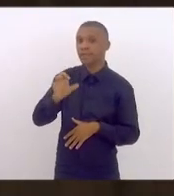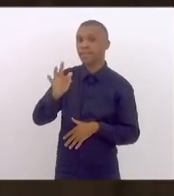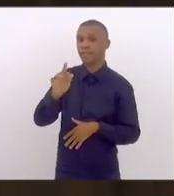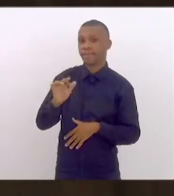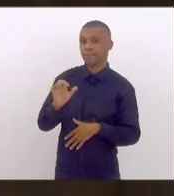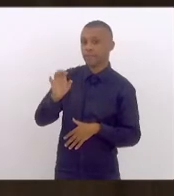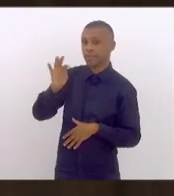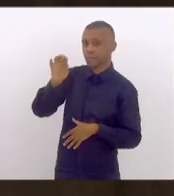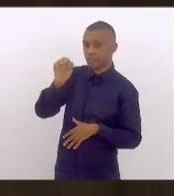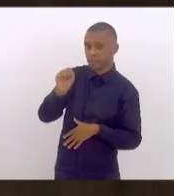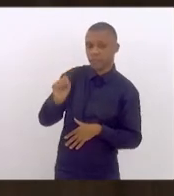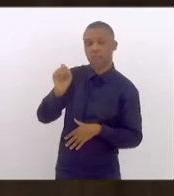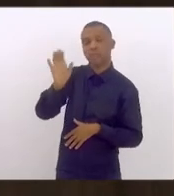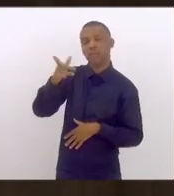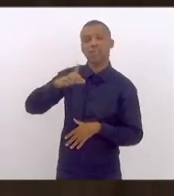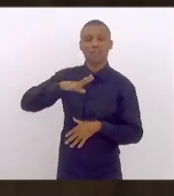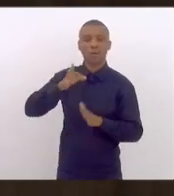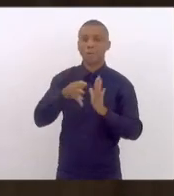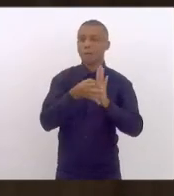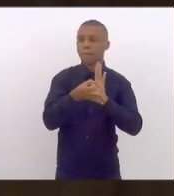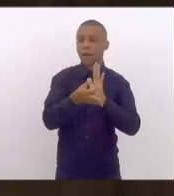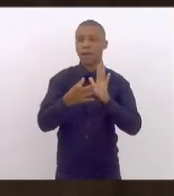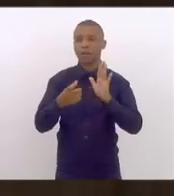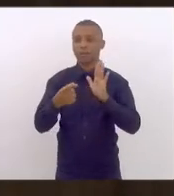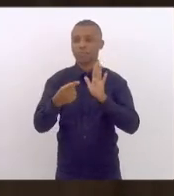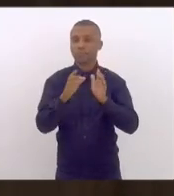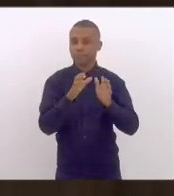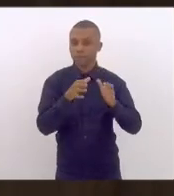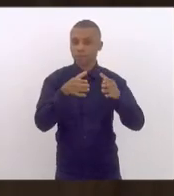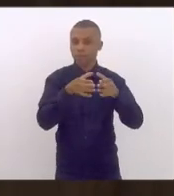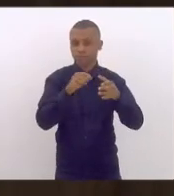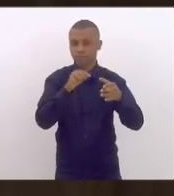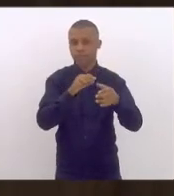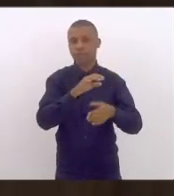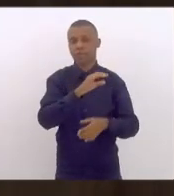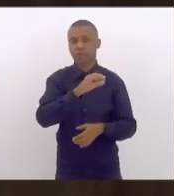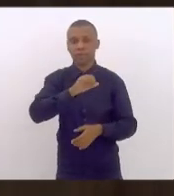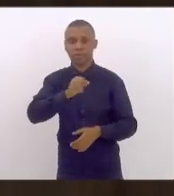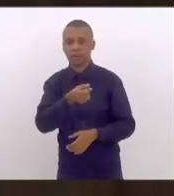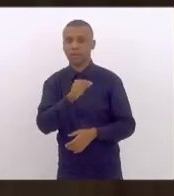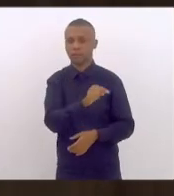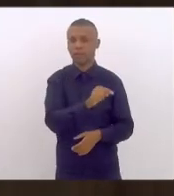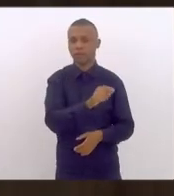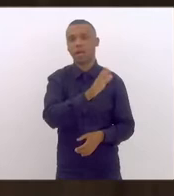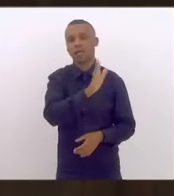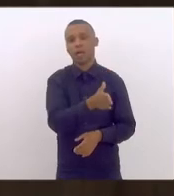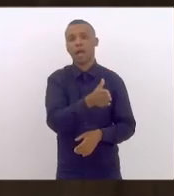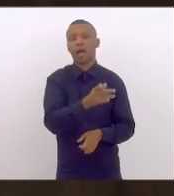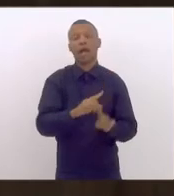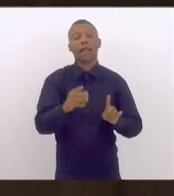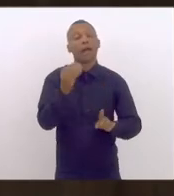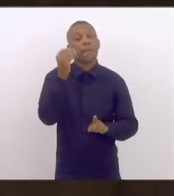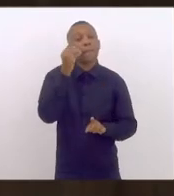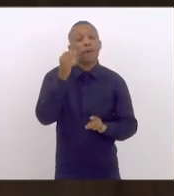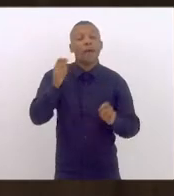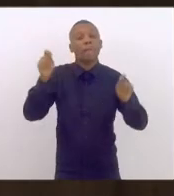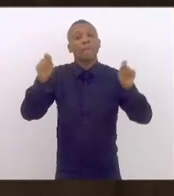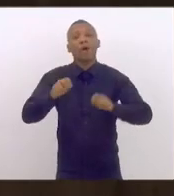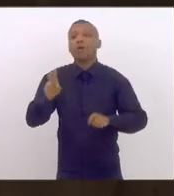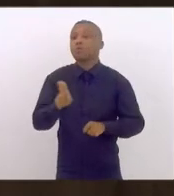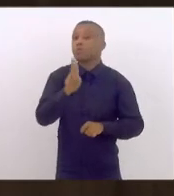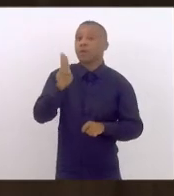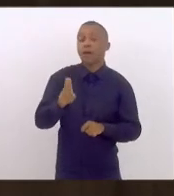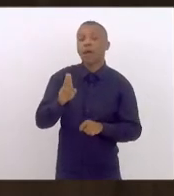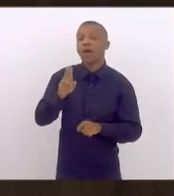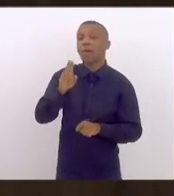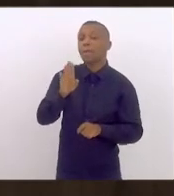emenda da Comissão da ccj ela previa a possibilidade de utilização de bulário